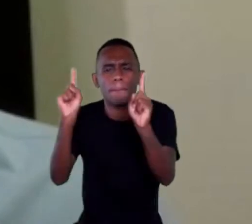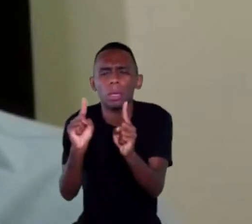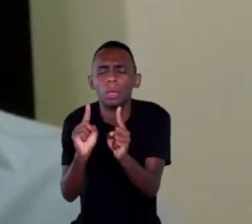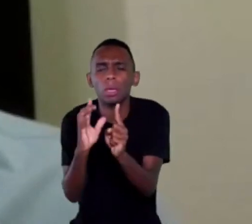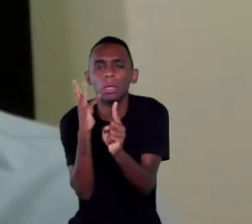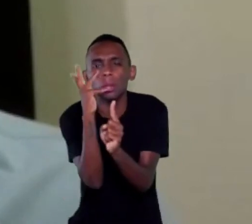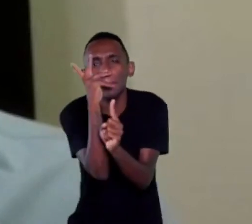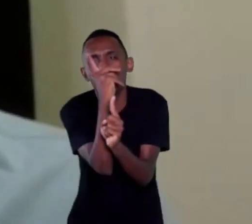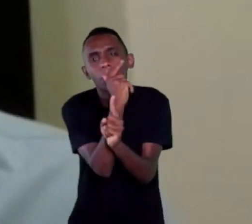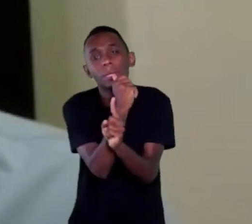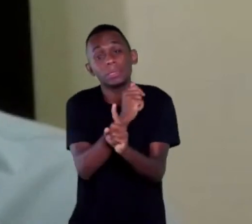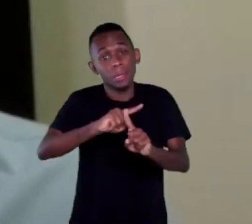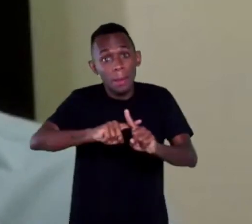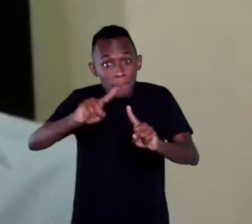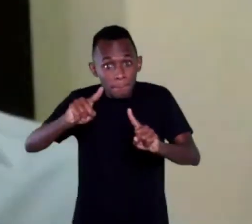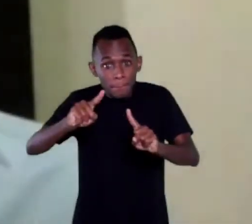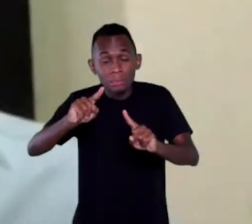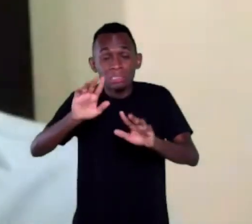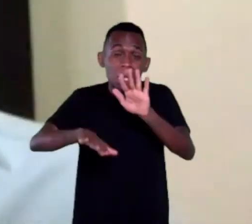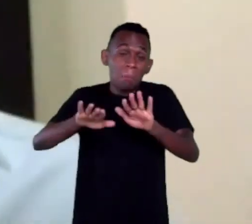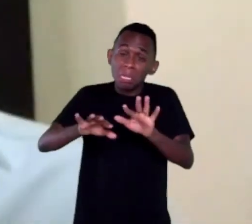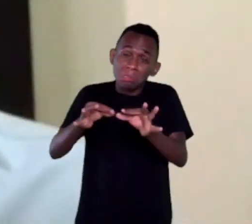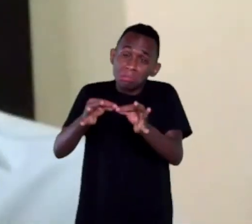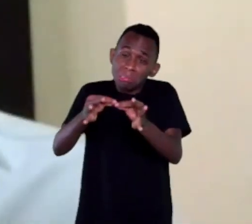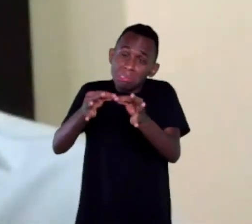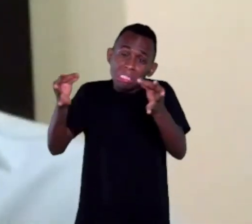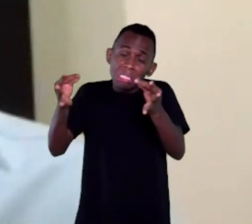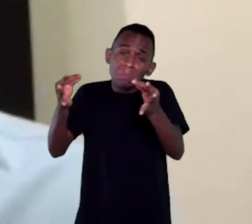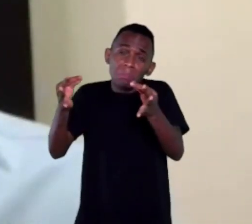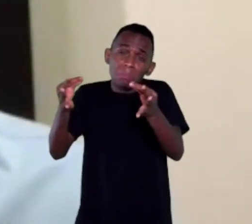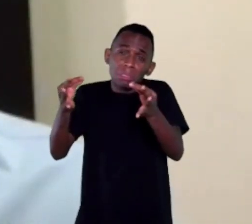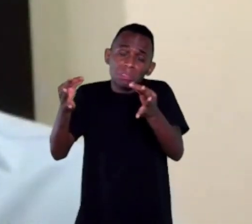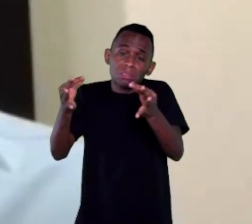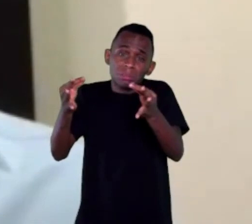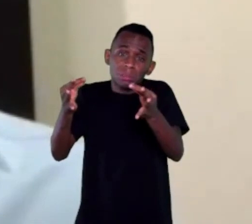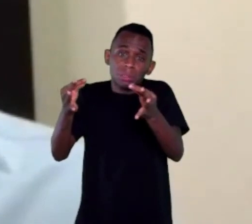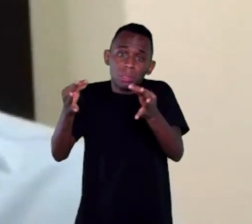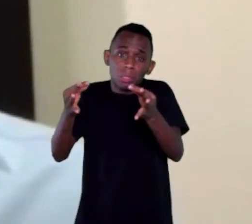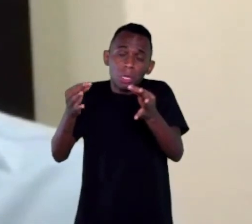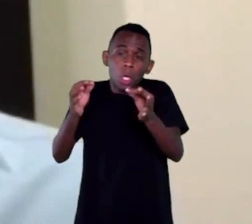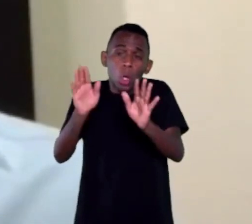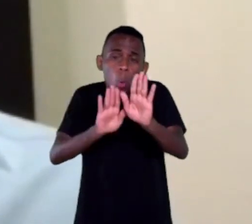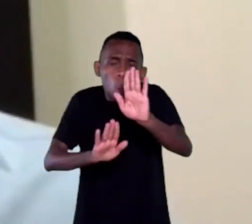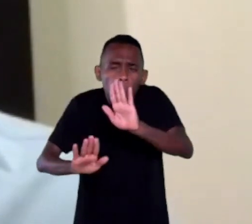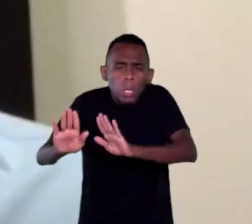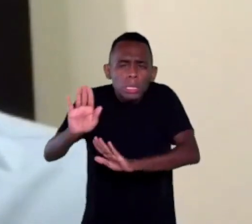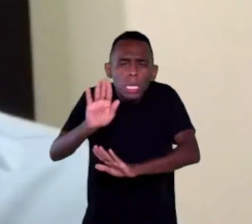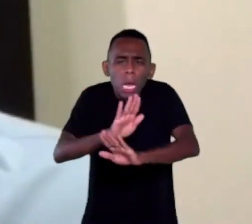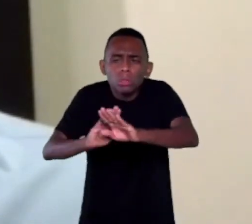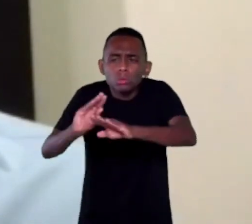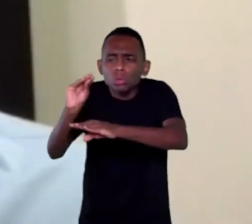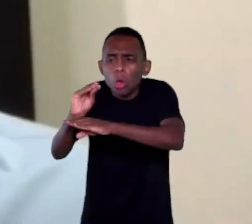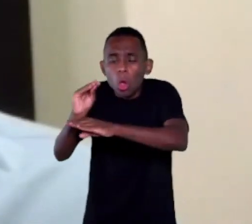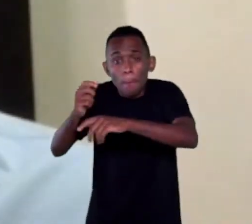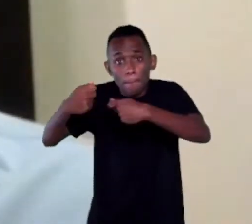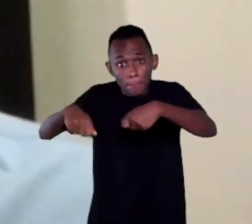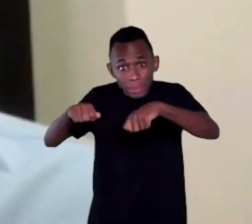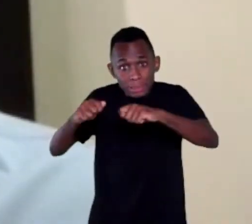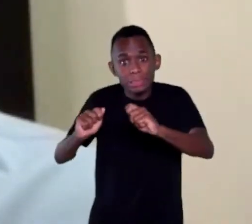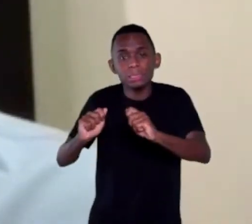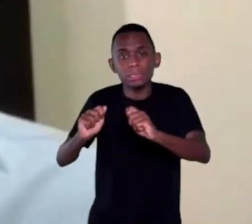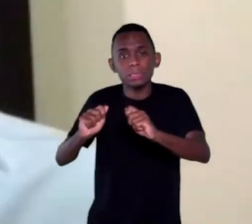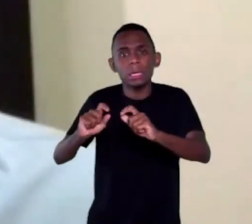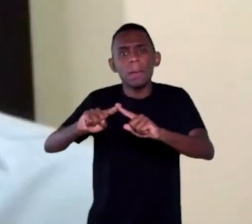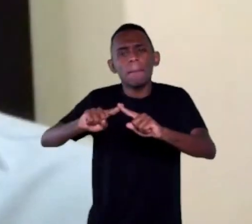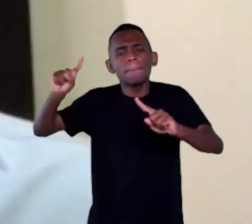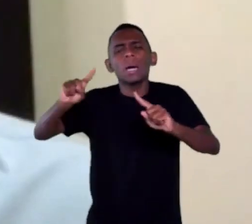que talvez seja só isso. É frágil o suficiente para demandar cuidados especiais e segue o